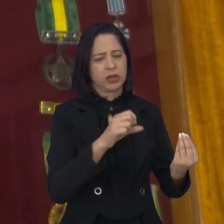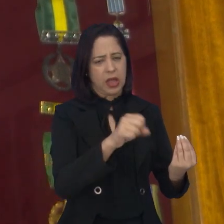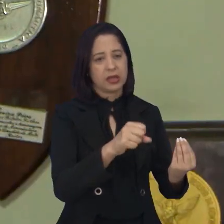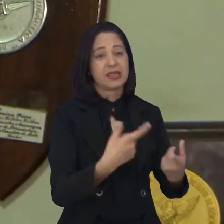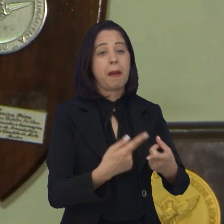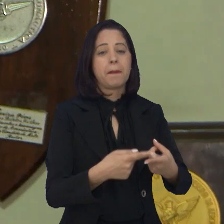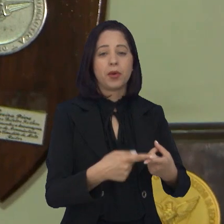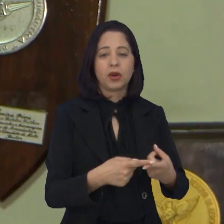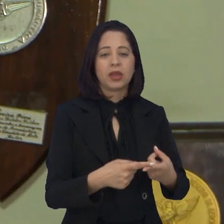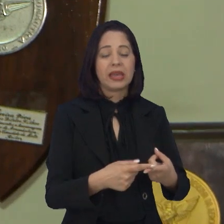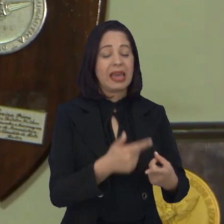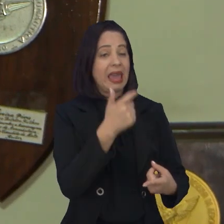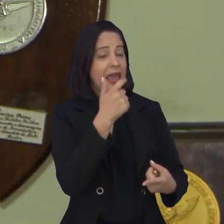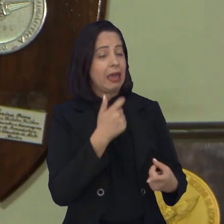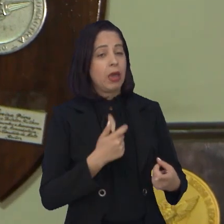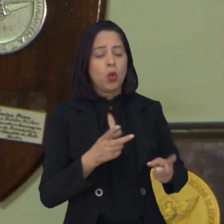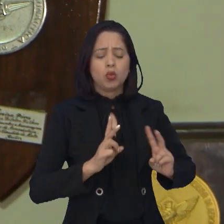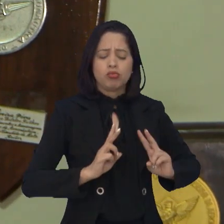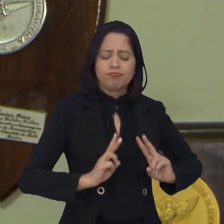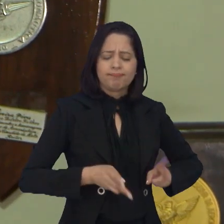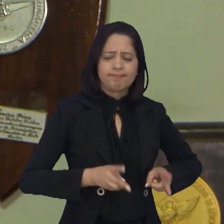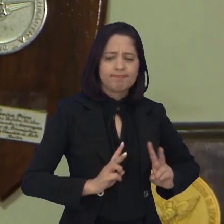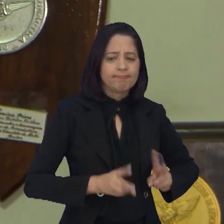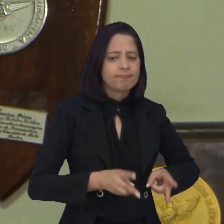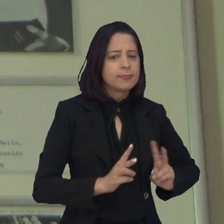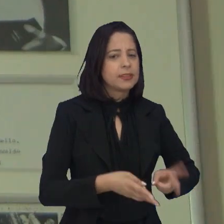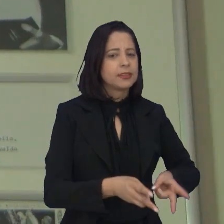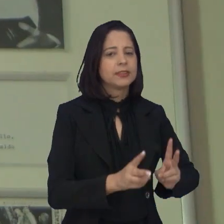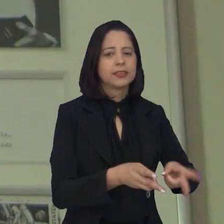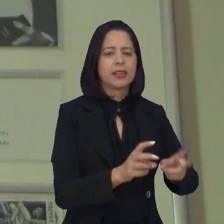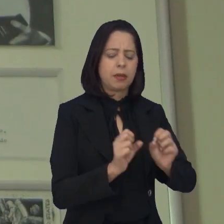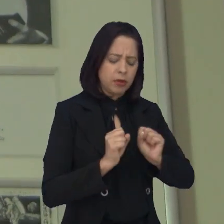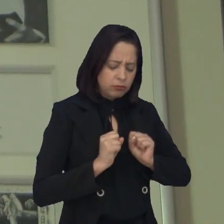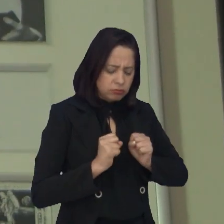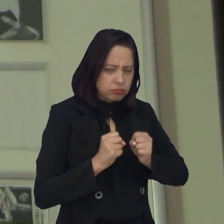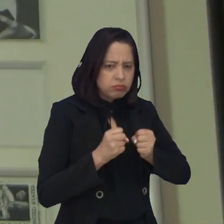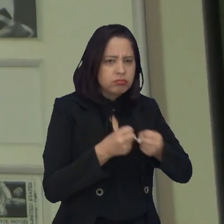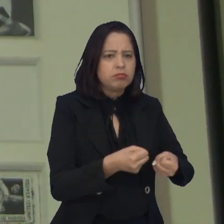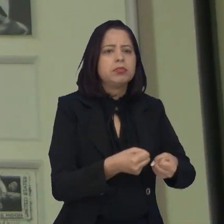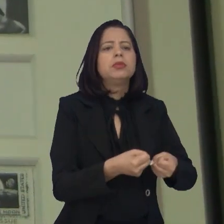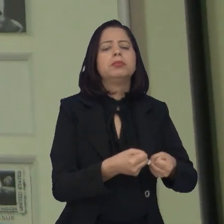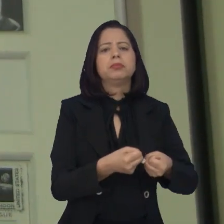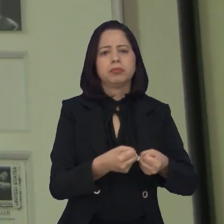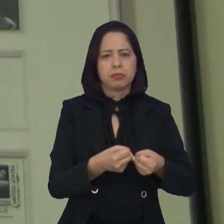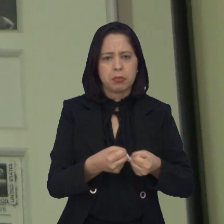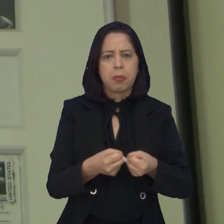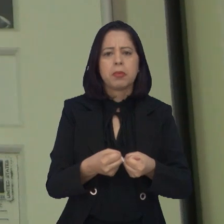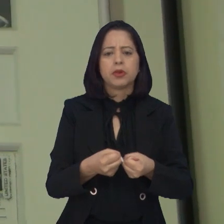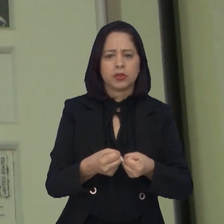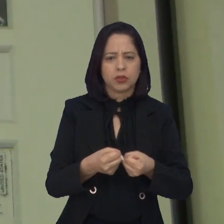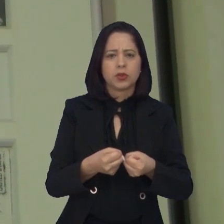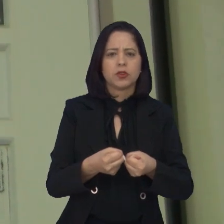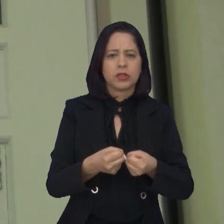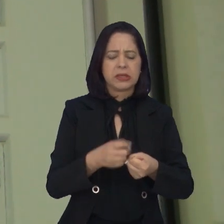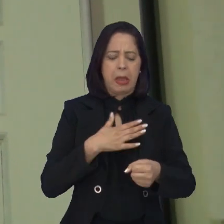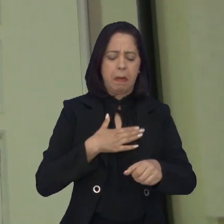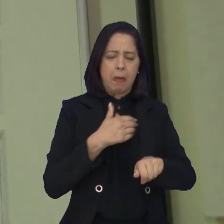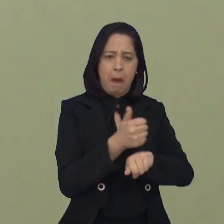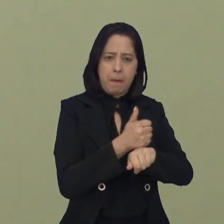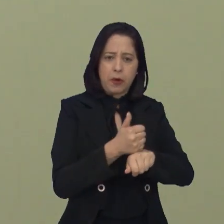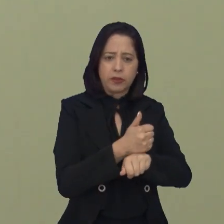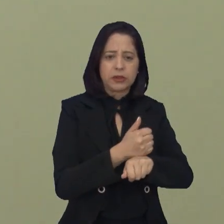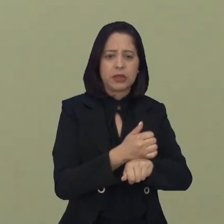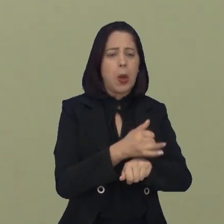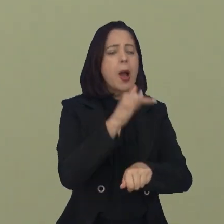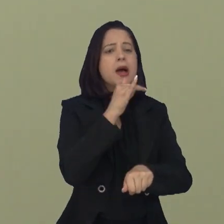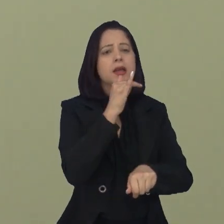porque eu sempre dediquei muito ao que eu estava fazendo. Por